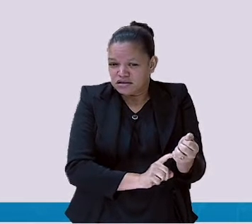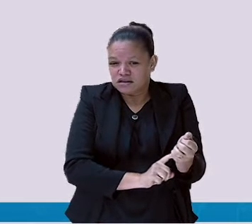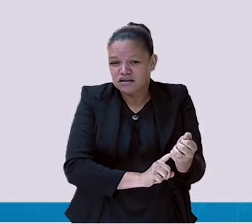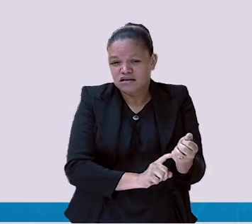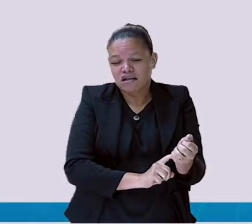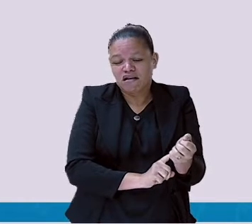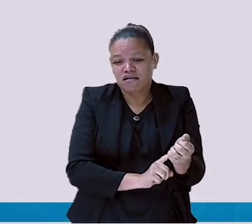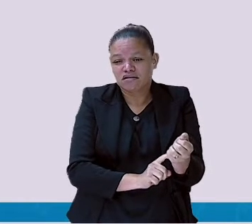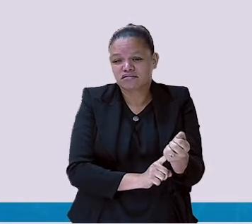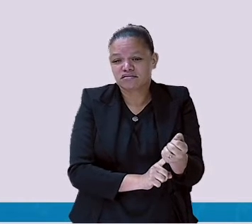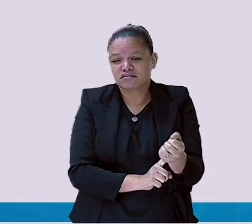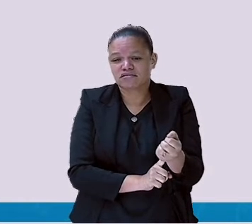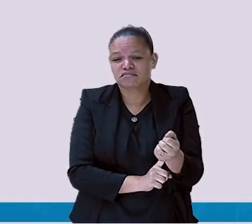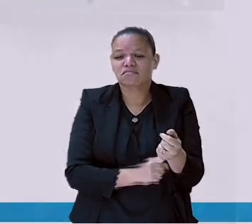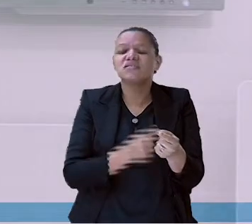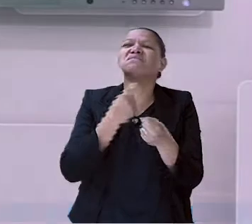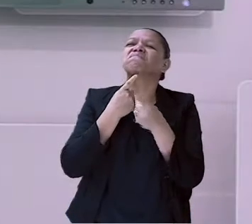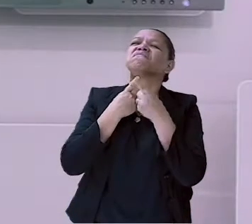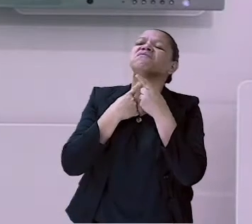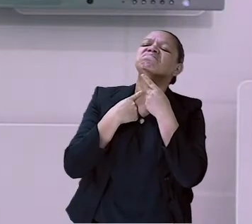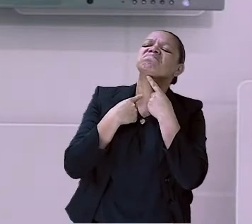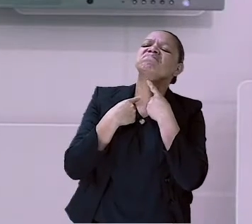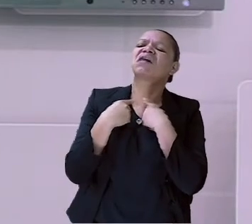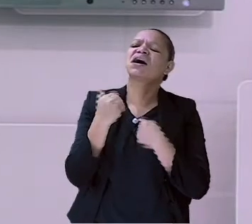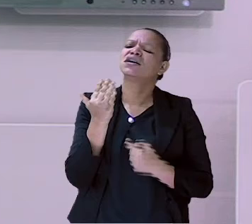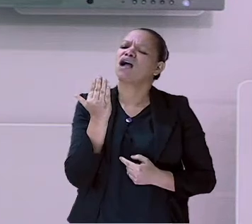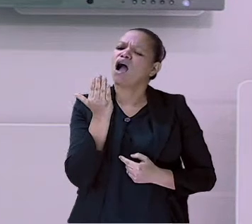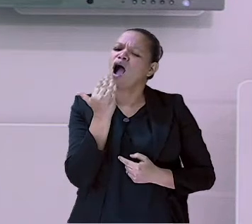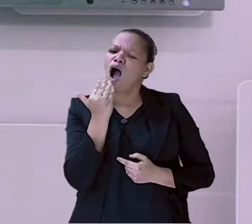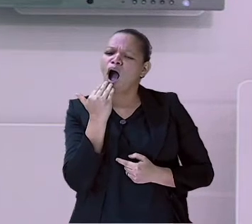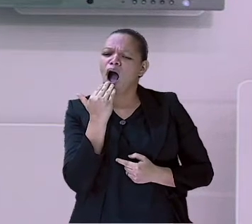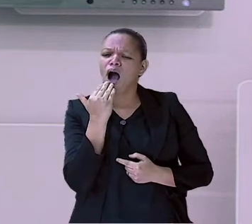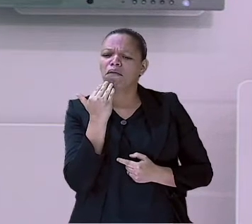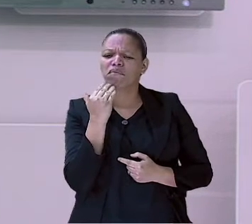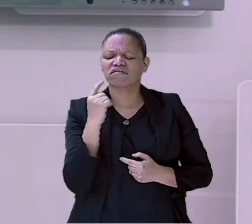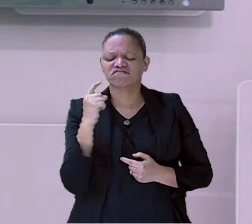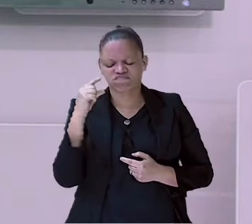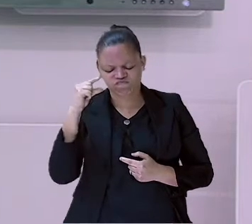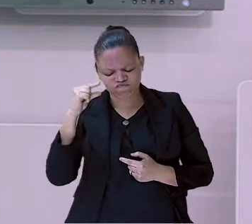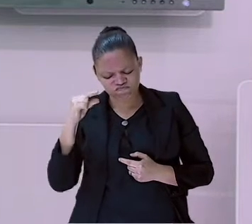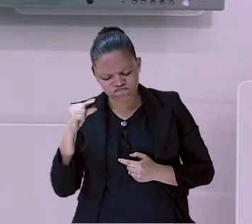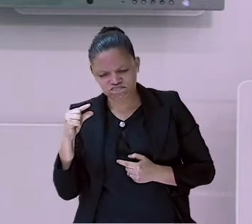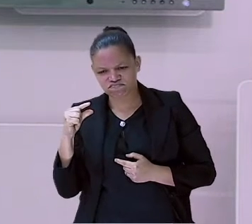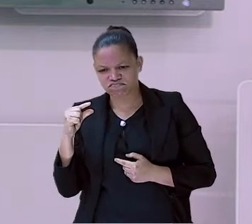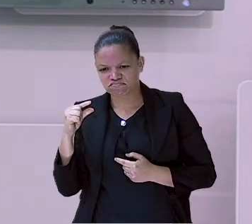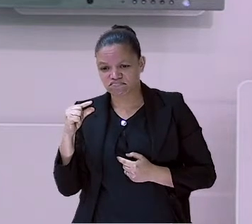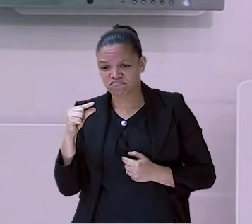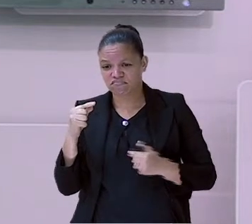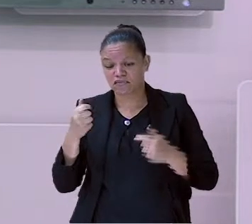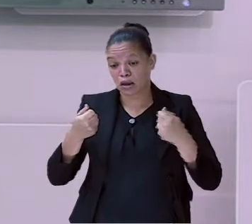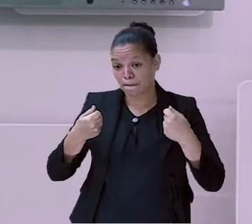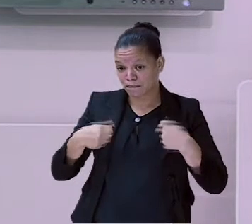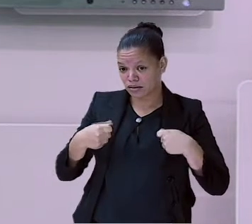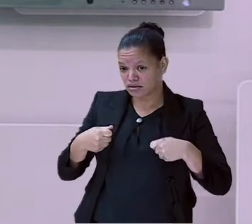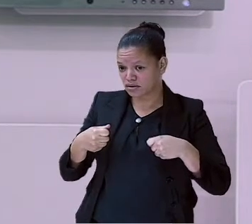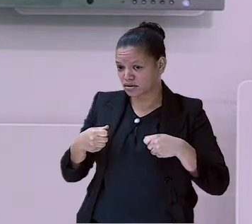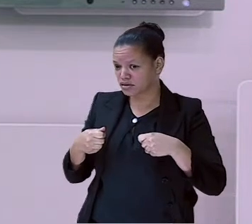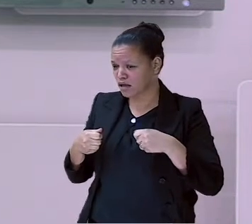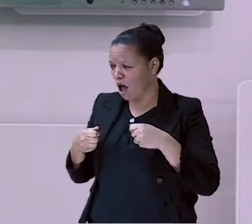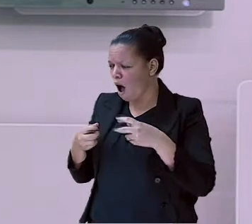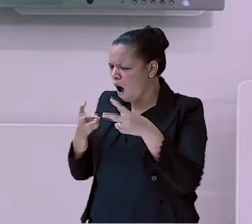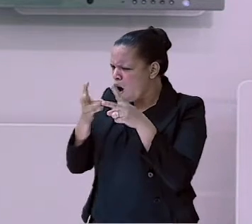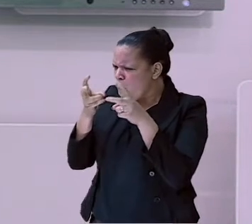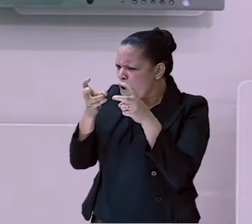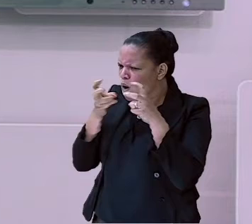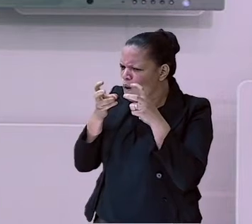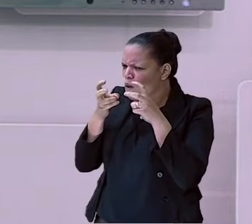de apetite, tá certo? Então, se você observar o seu corpo, ele te dá esses sinais. E o que ele está